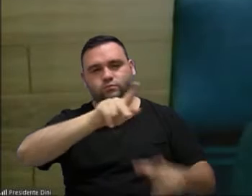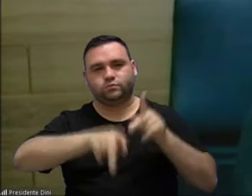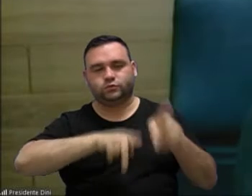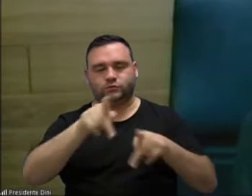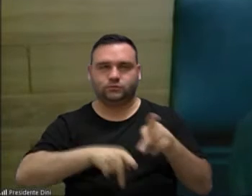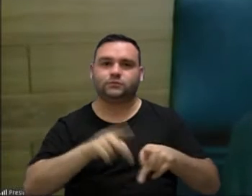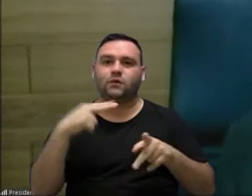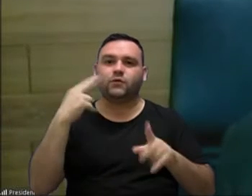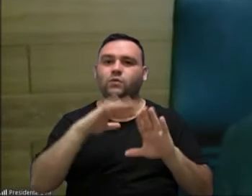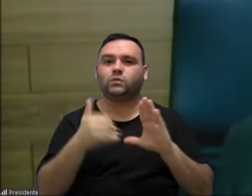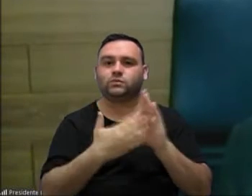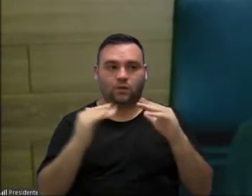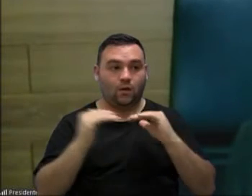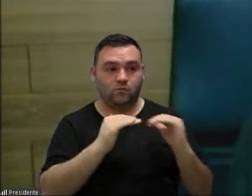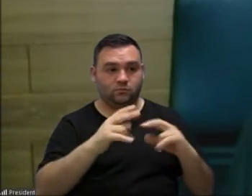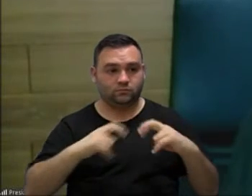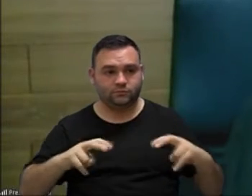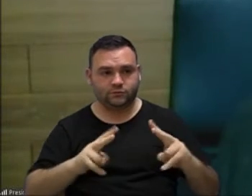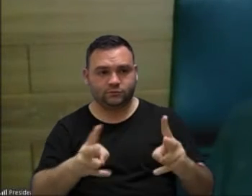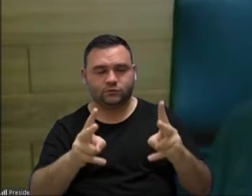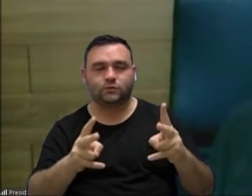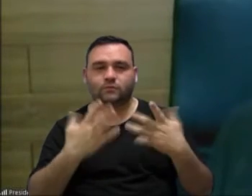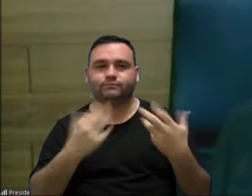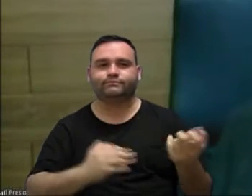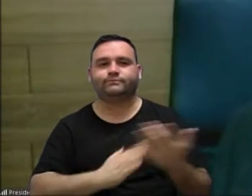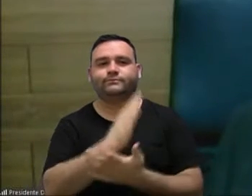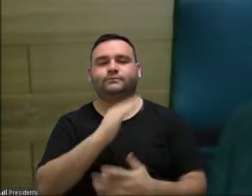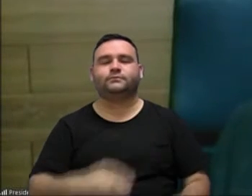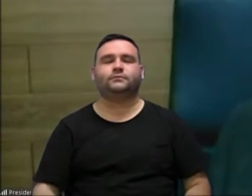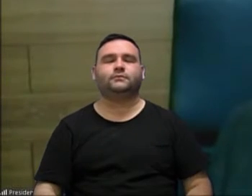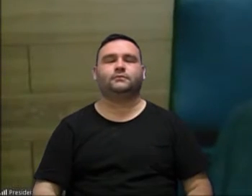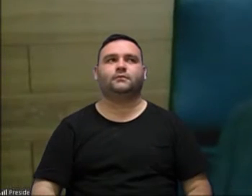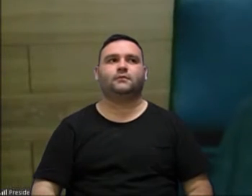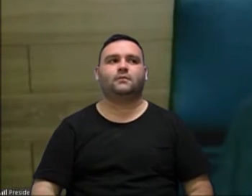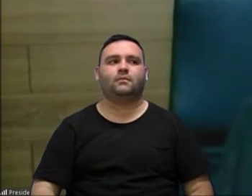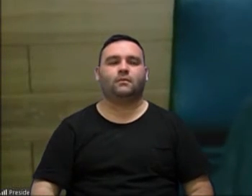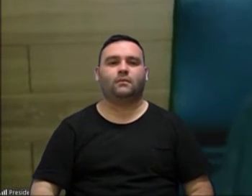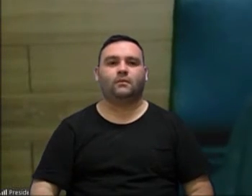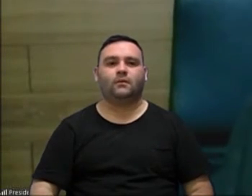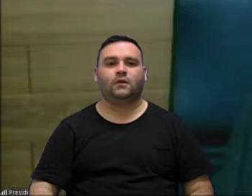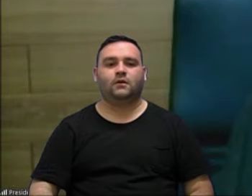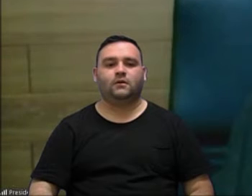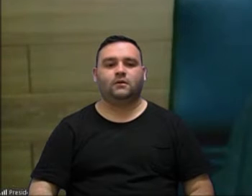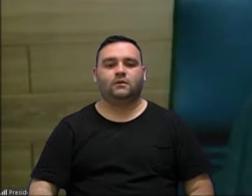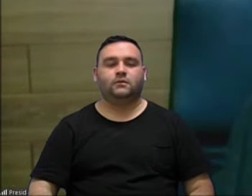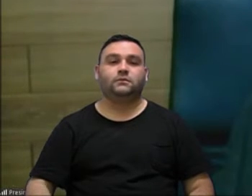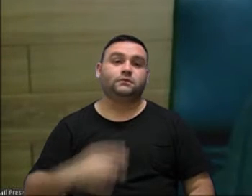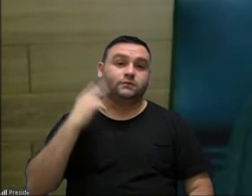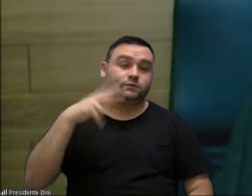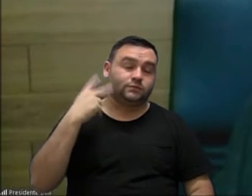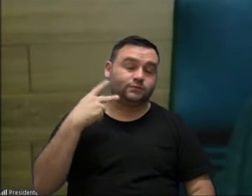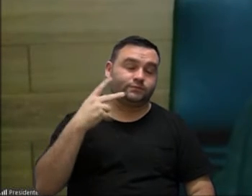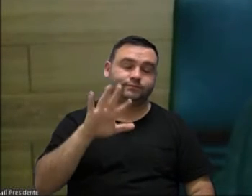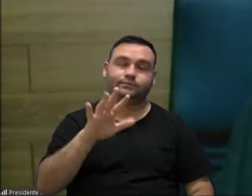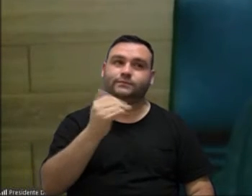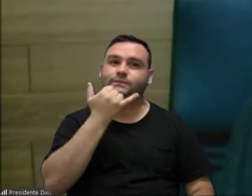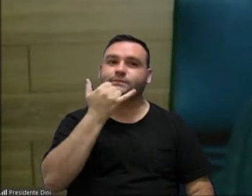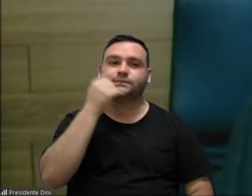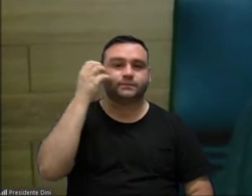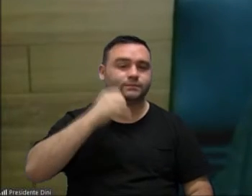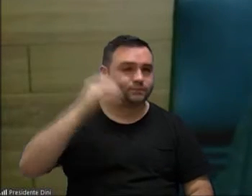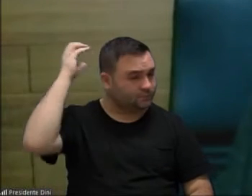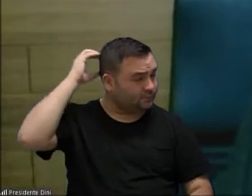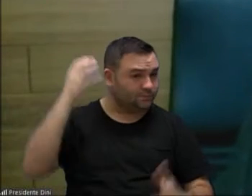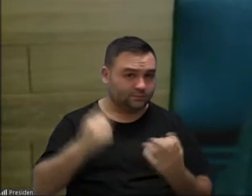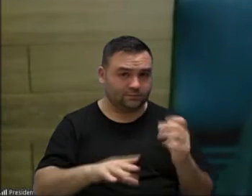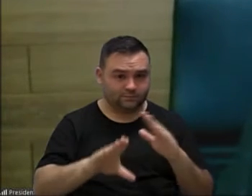os vereadores que concordam permanecem com o ministão está aprovado os vereadores que oi Péricles posso